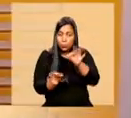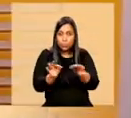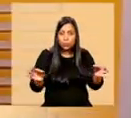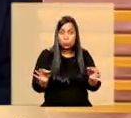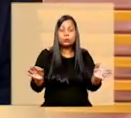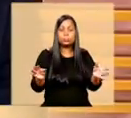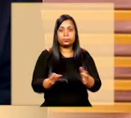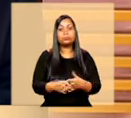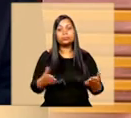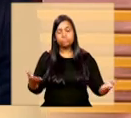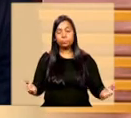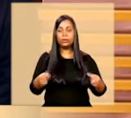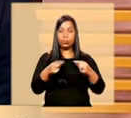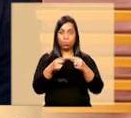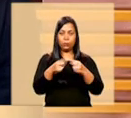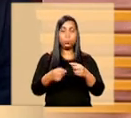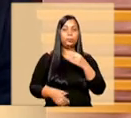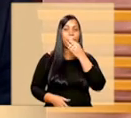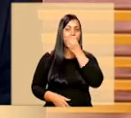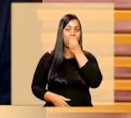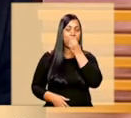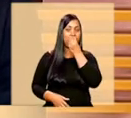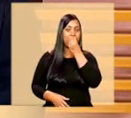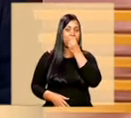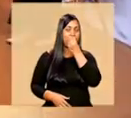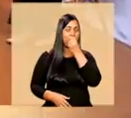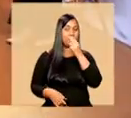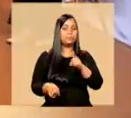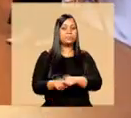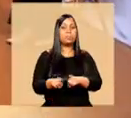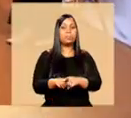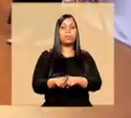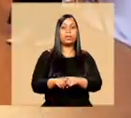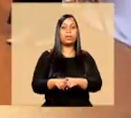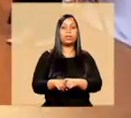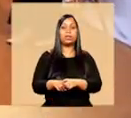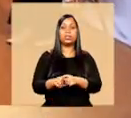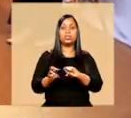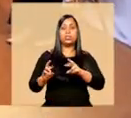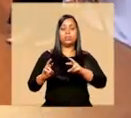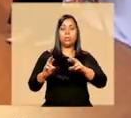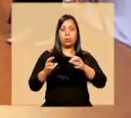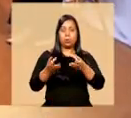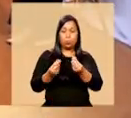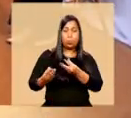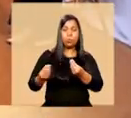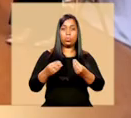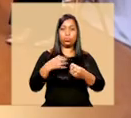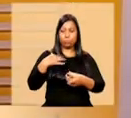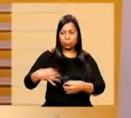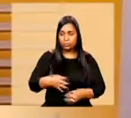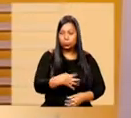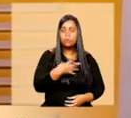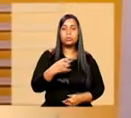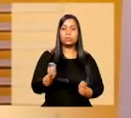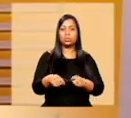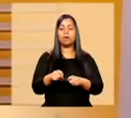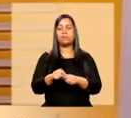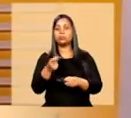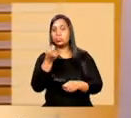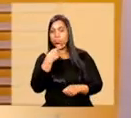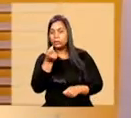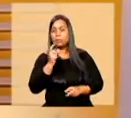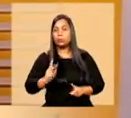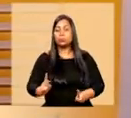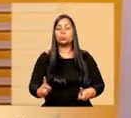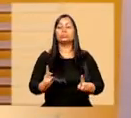corporal, tamanho da pessoa para ver se há compatibilidade. Casos de multitransplantes também funciona mais ou menos assim? O que der para fazer o